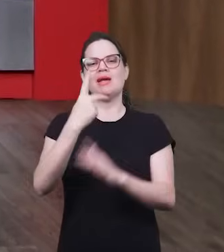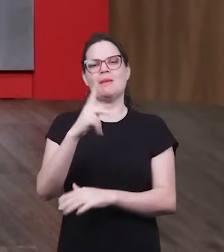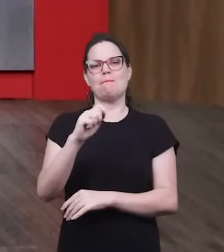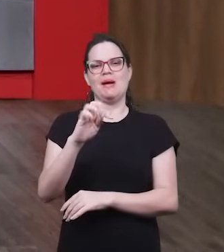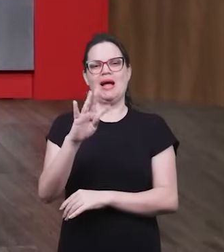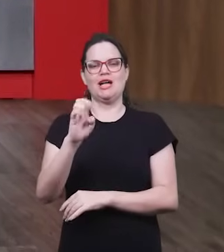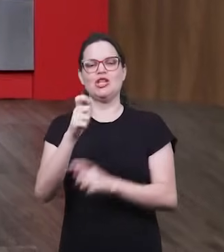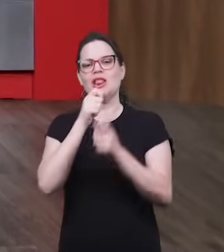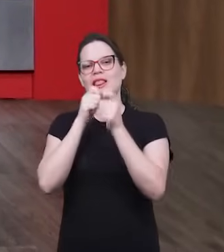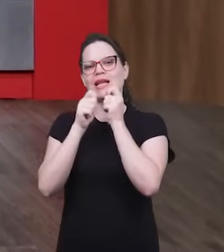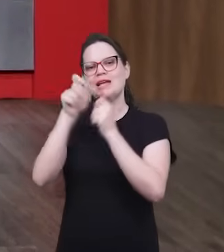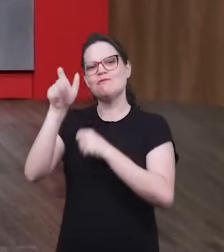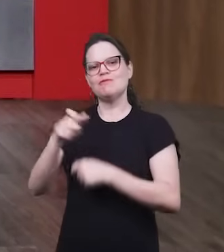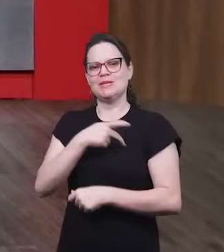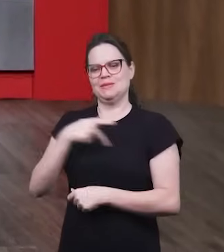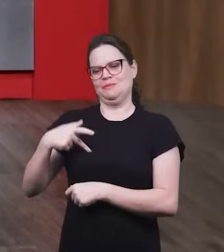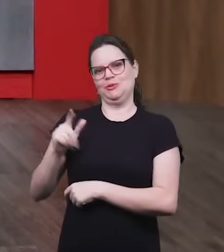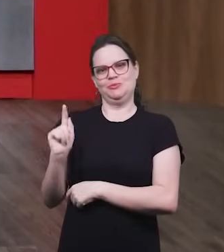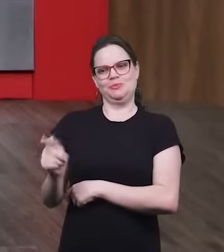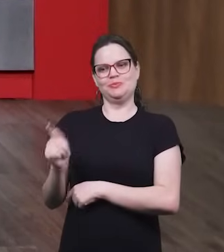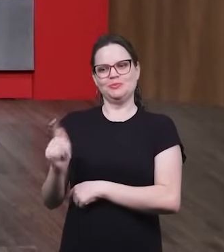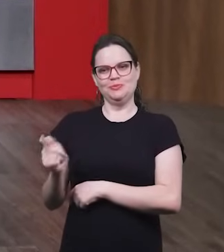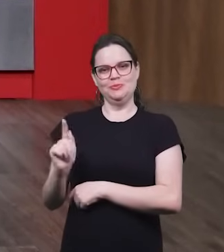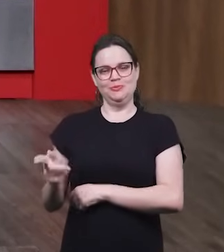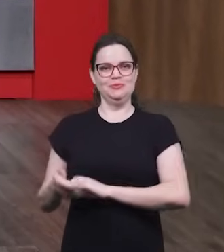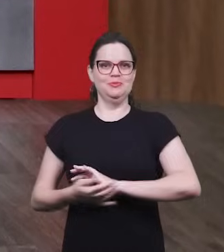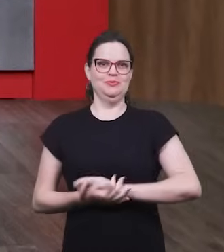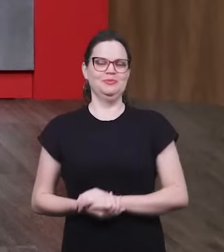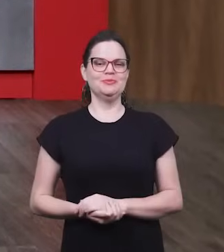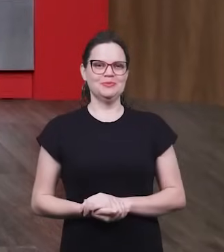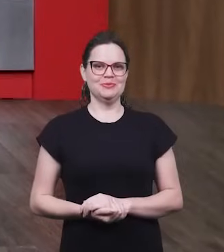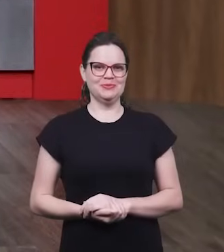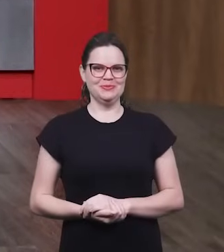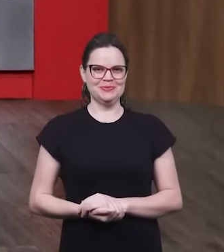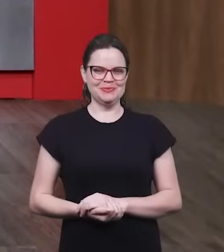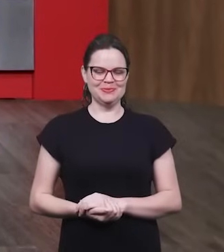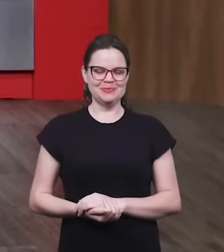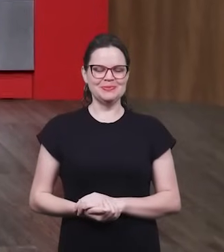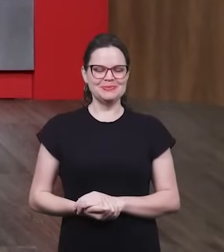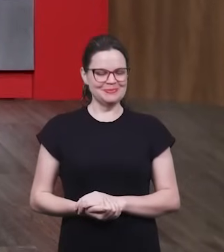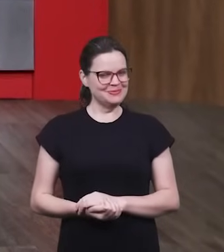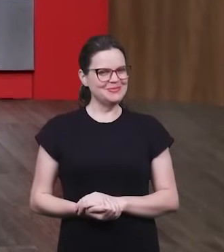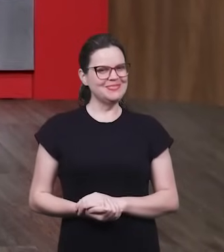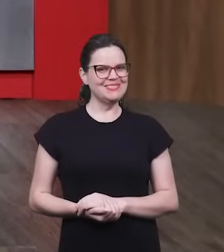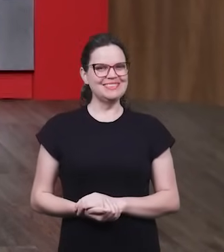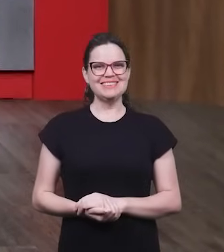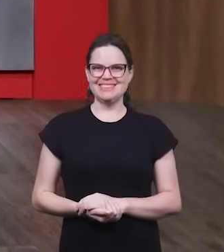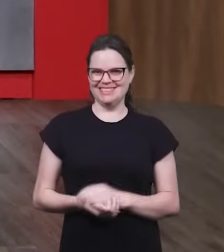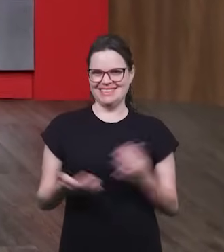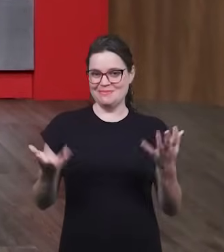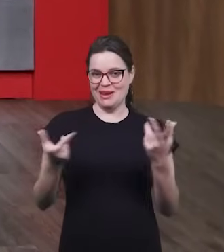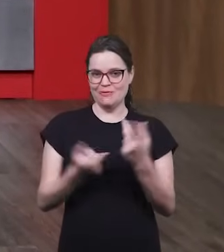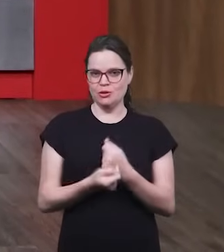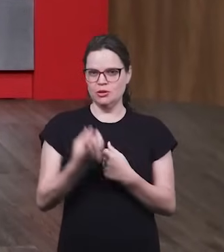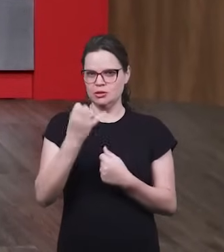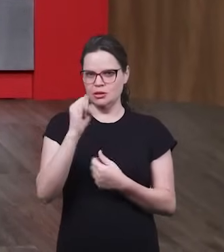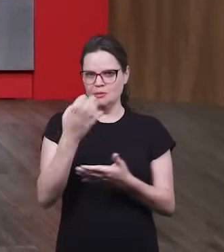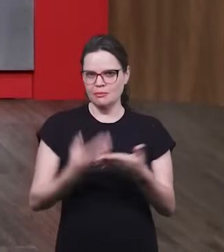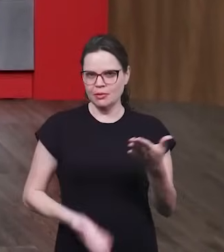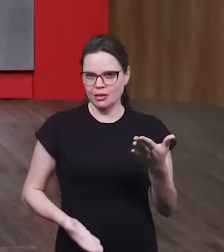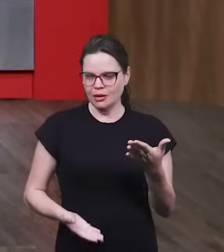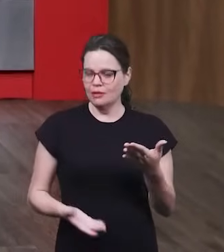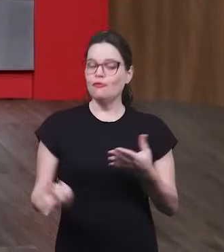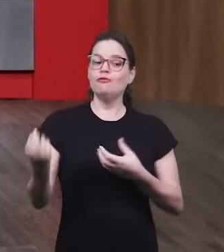parte da entrevista das meninas de Organização e Método com o pastor Gedeu Tigueiros. Fantástica! Se você